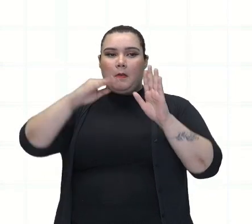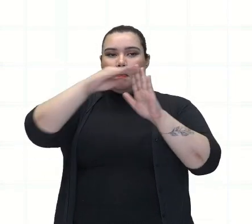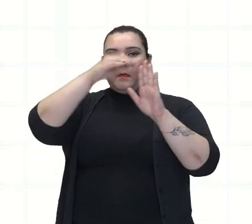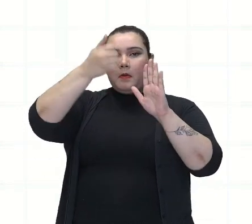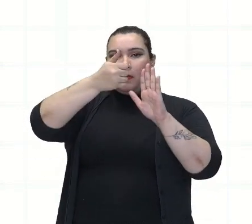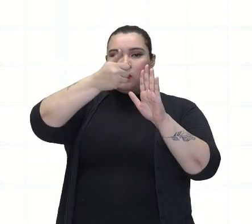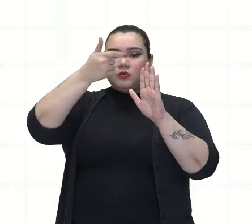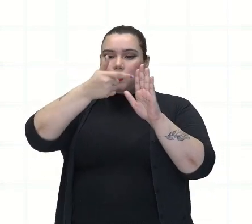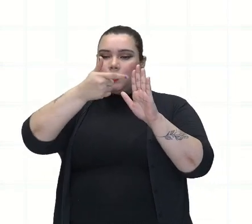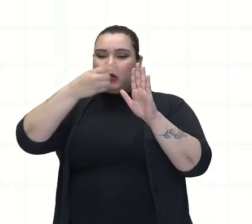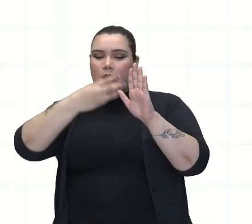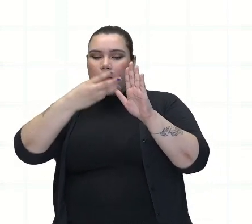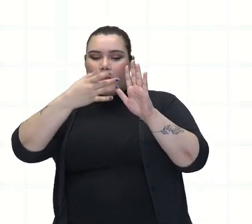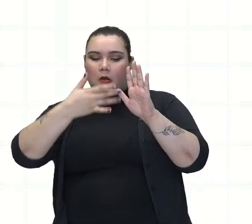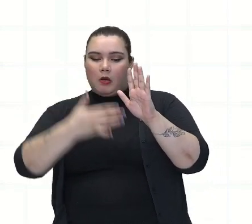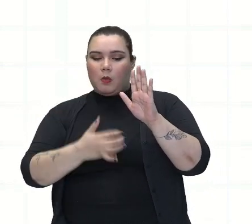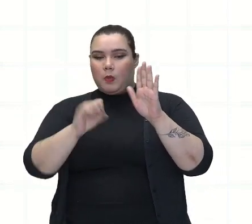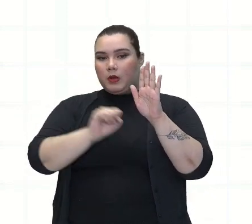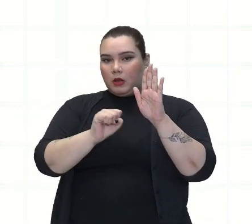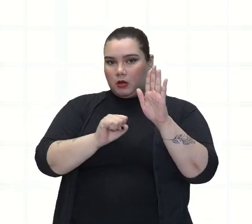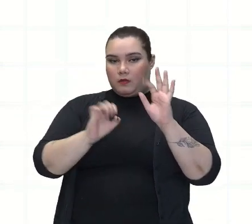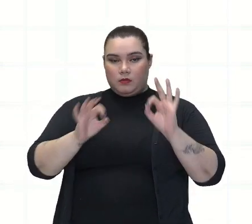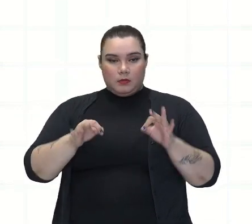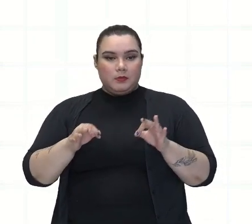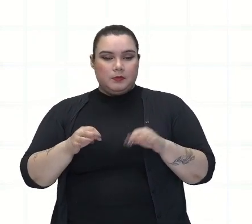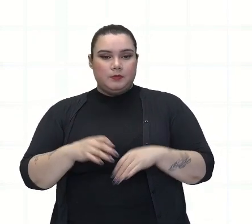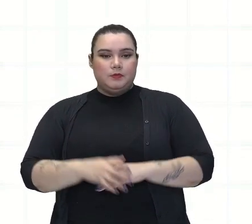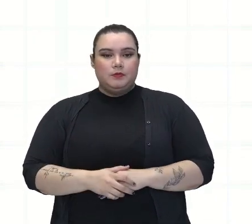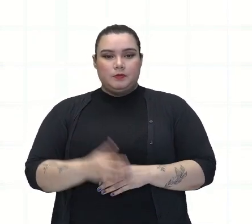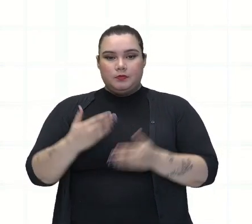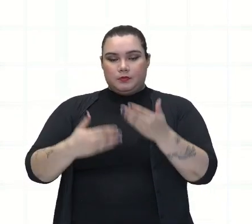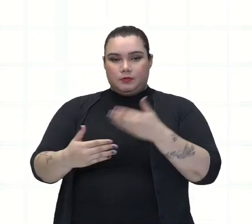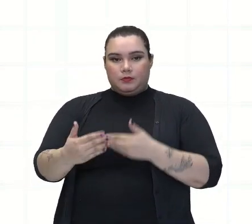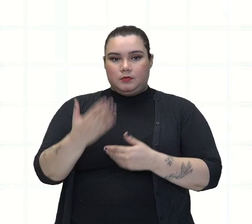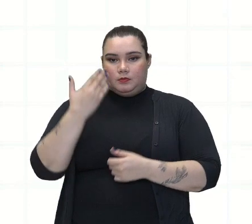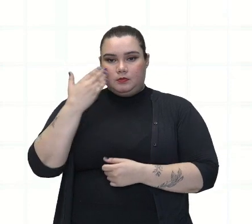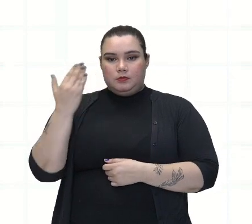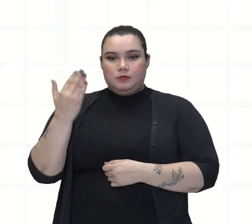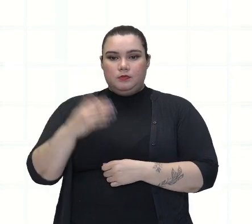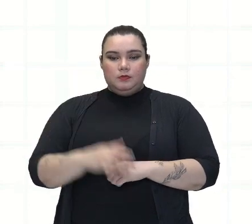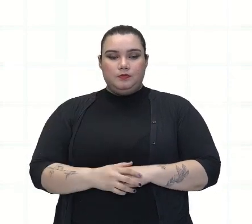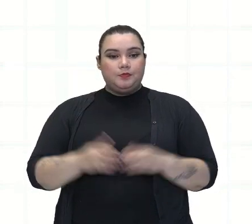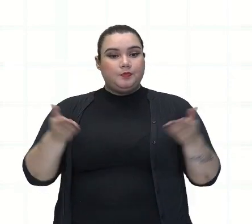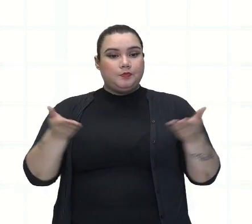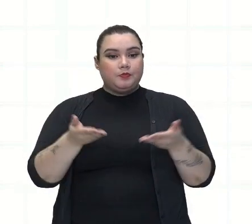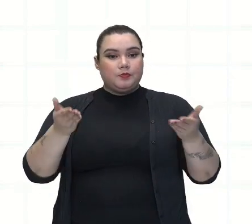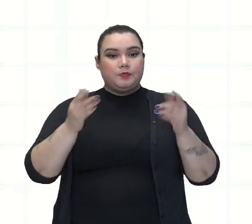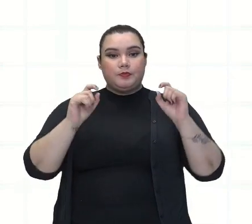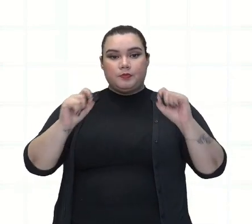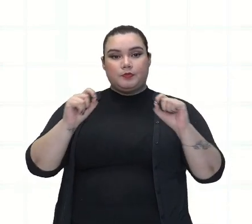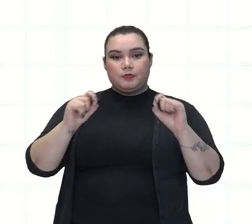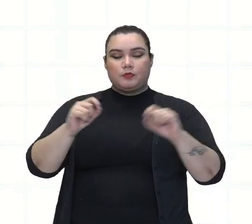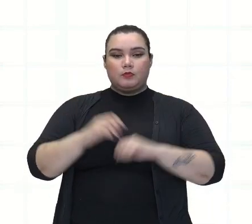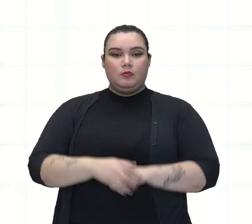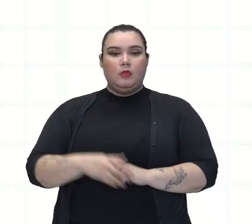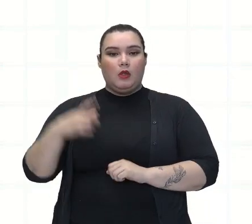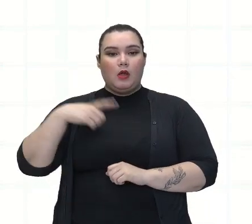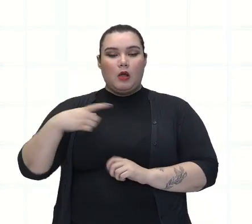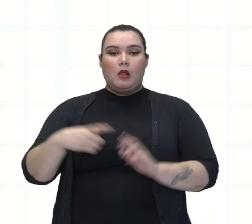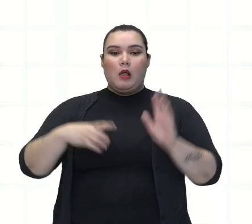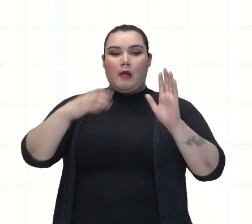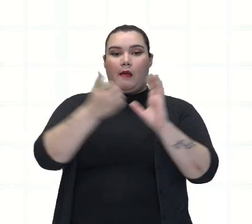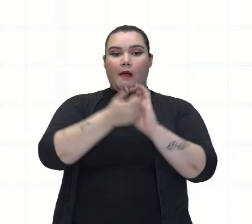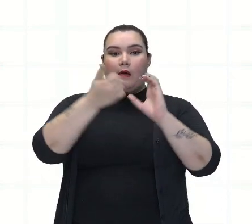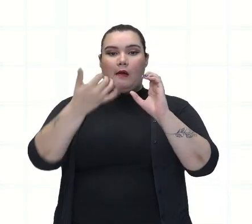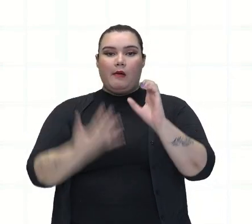séries, certinho? Pois bem, então, prossigamos. Agora vamos ver as